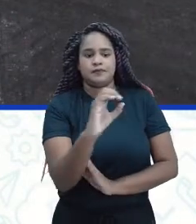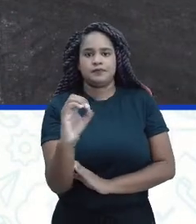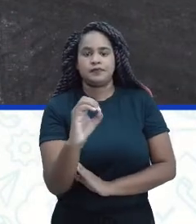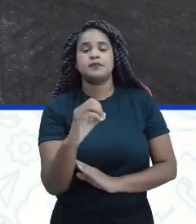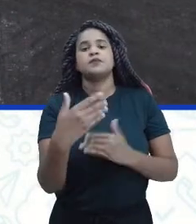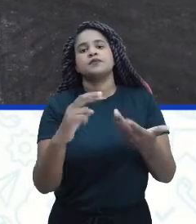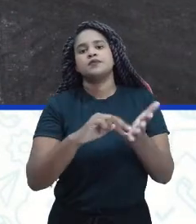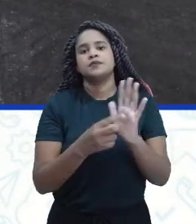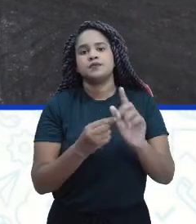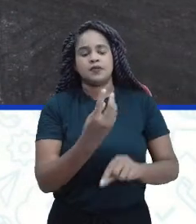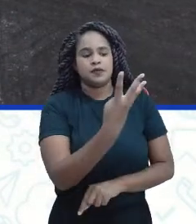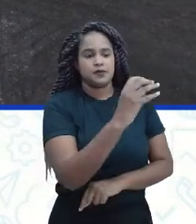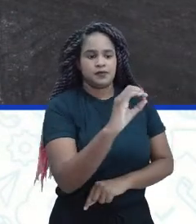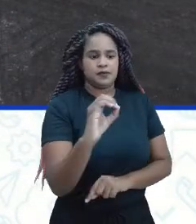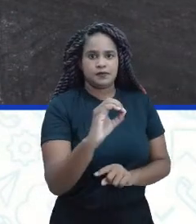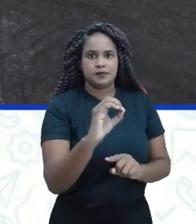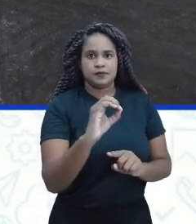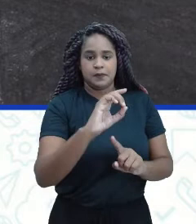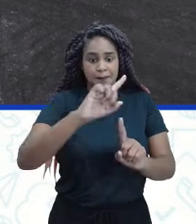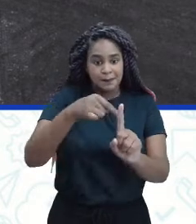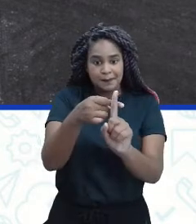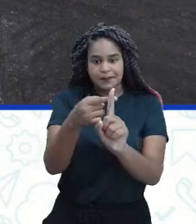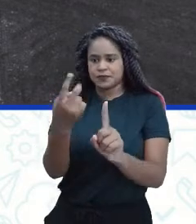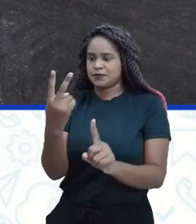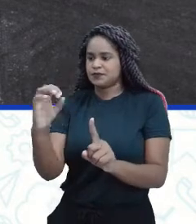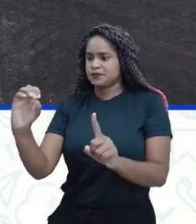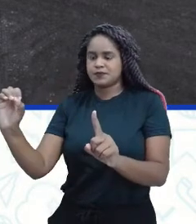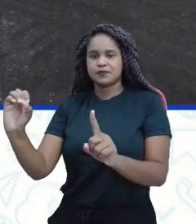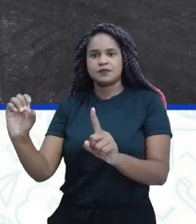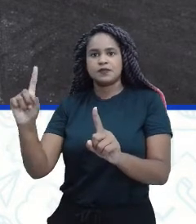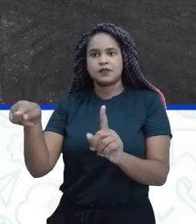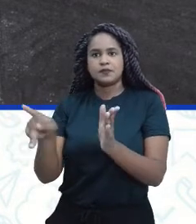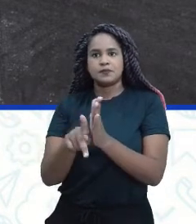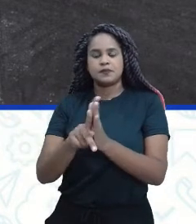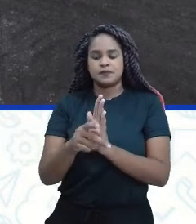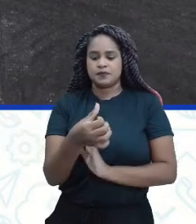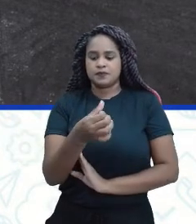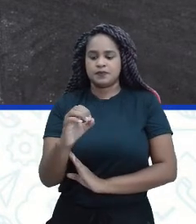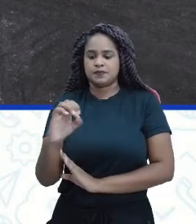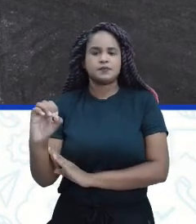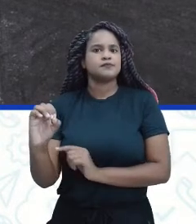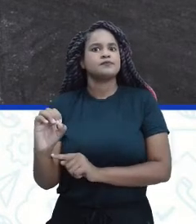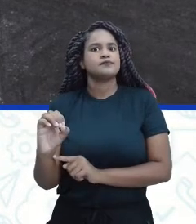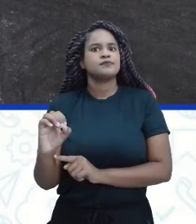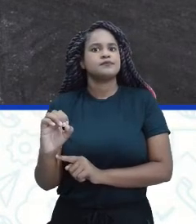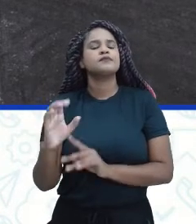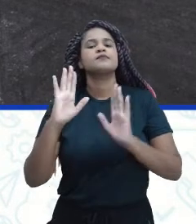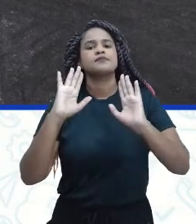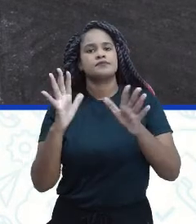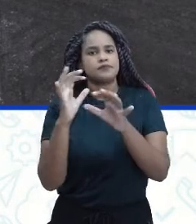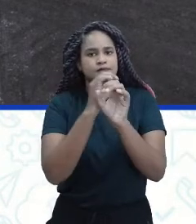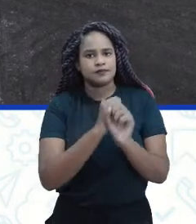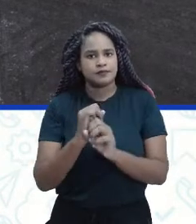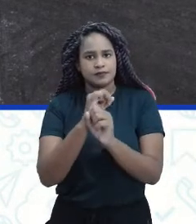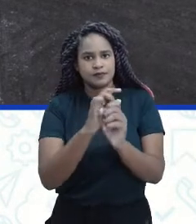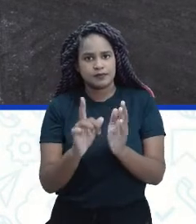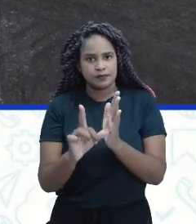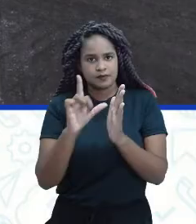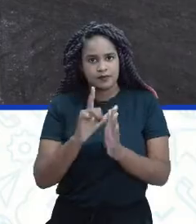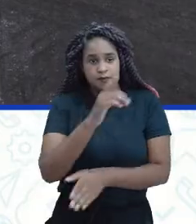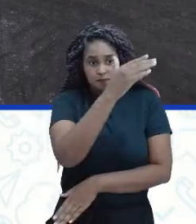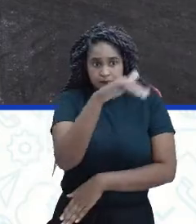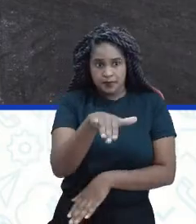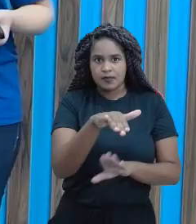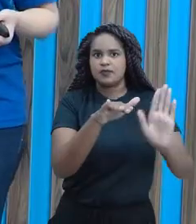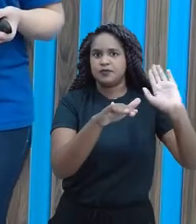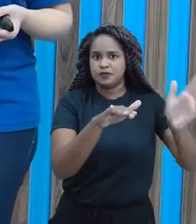que eu vou pegar 400 mais 200, que vai dar o 600. A gente já tinha feito esse cálculo antes da metade,